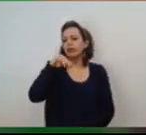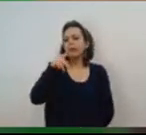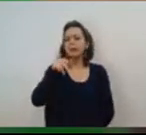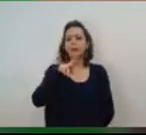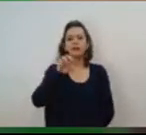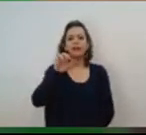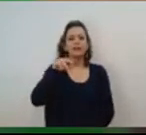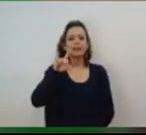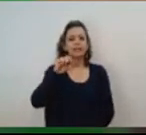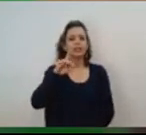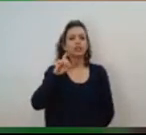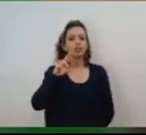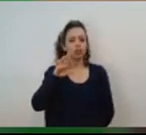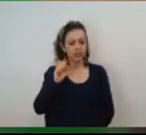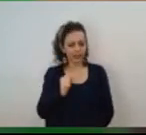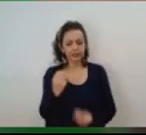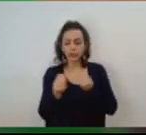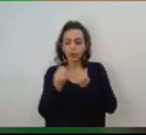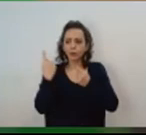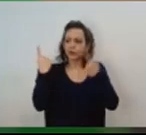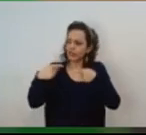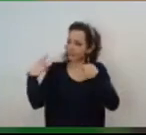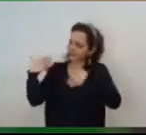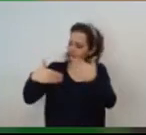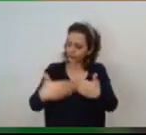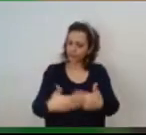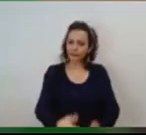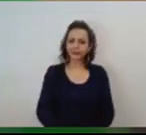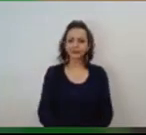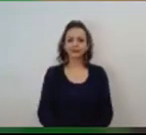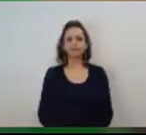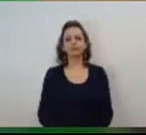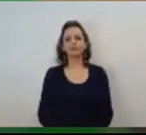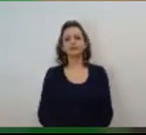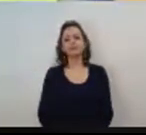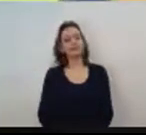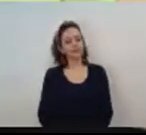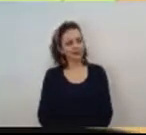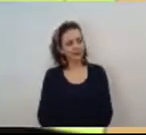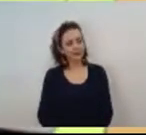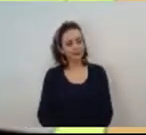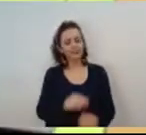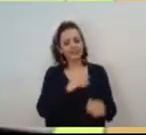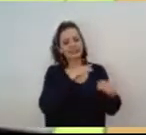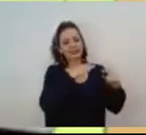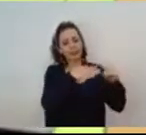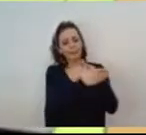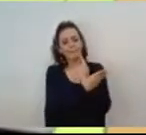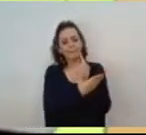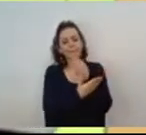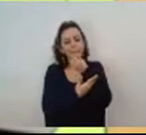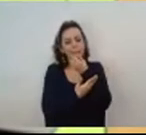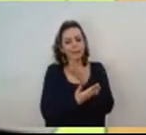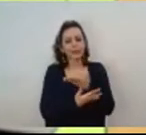desafio é bem É a gente essa pergunta é muito boa porque a gente sempre